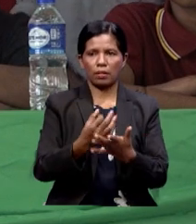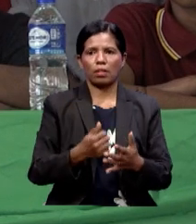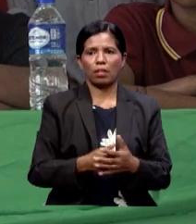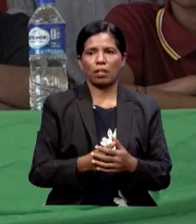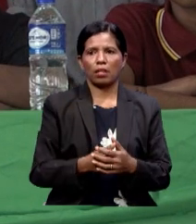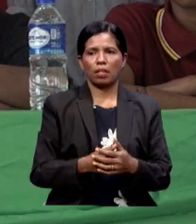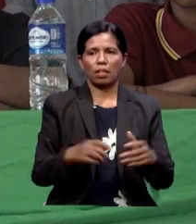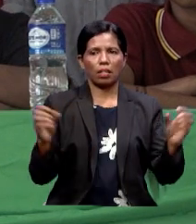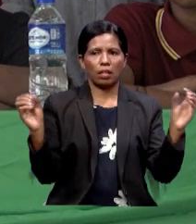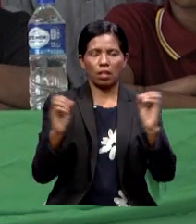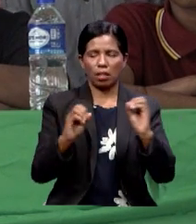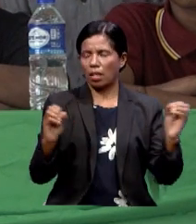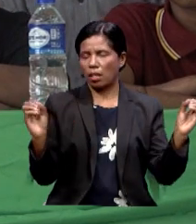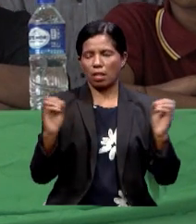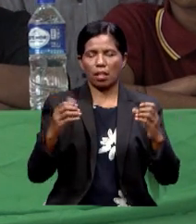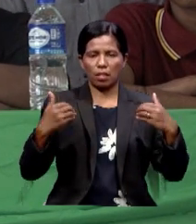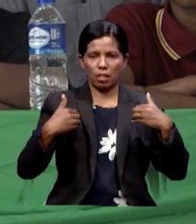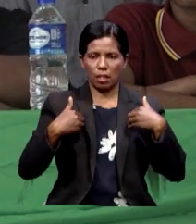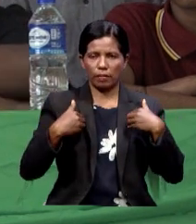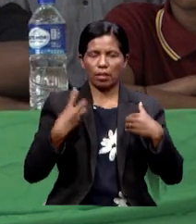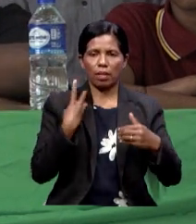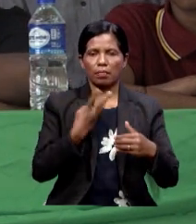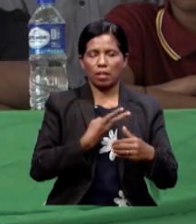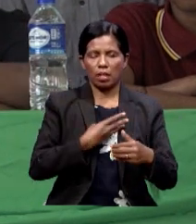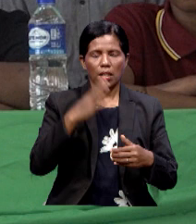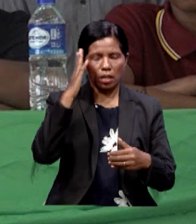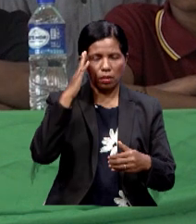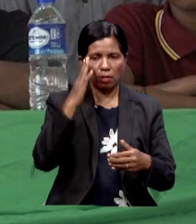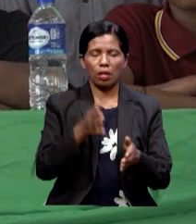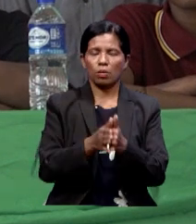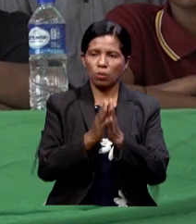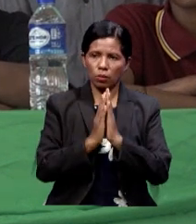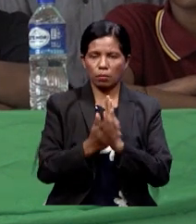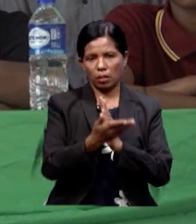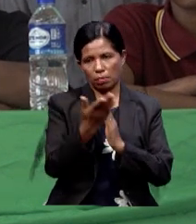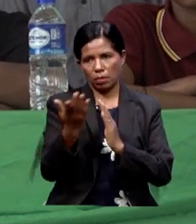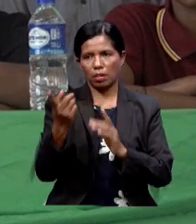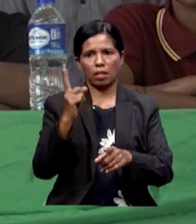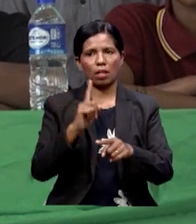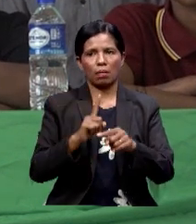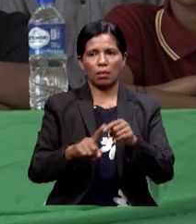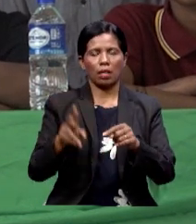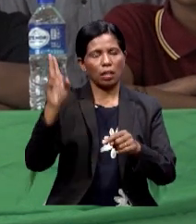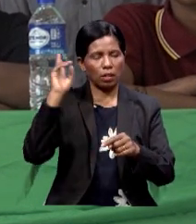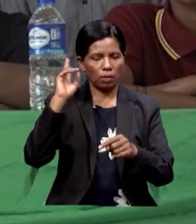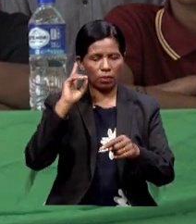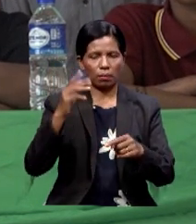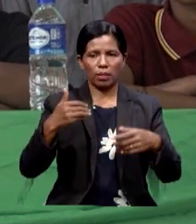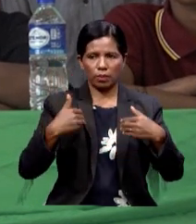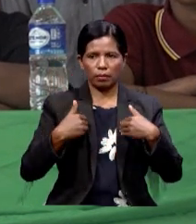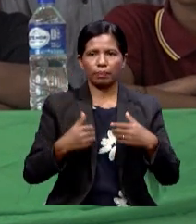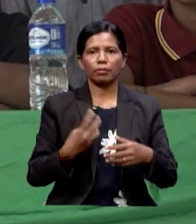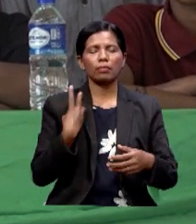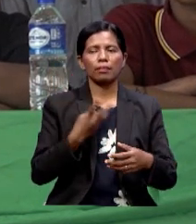ne lahir ya minia noi harus supaya tabozira labele rona buat nebe maka iya